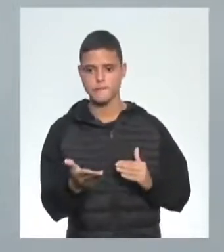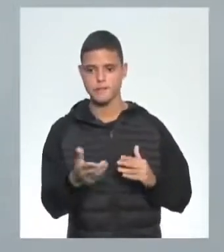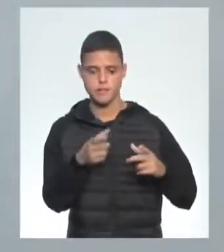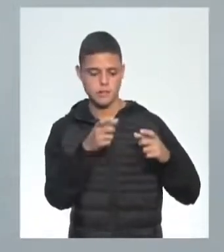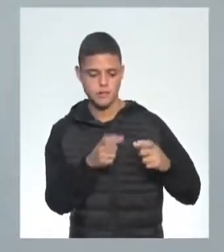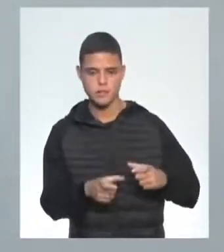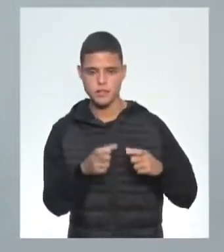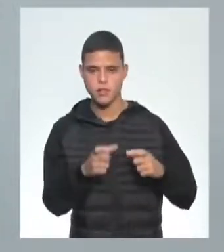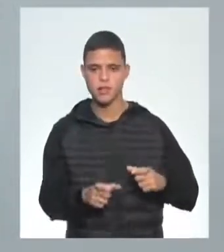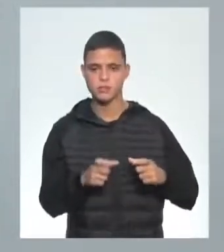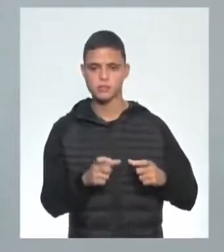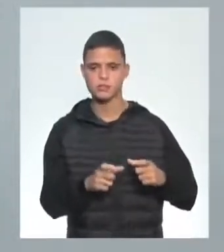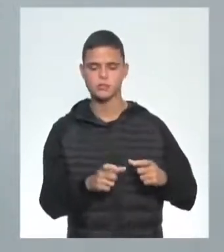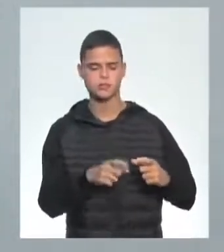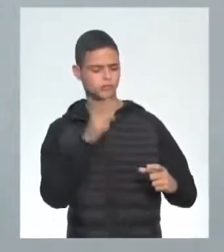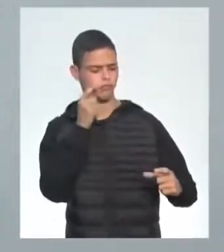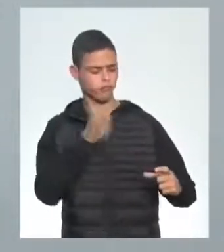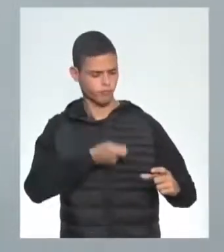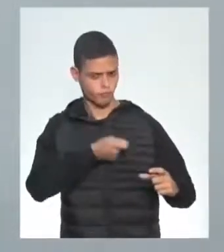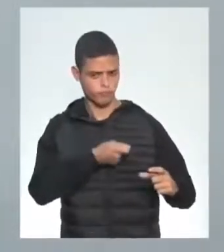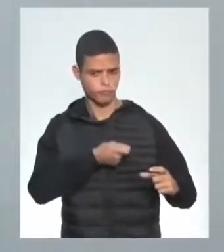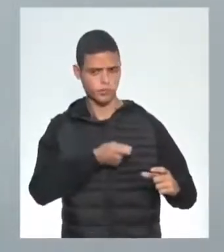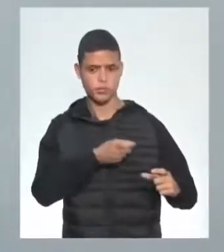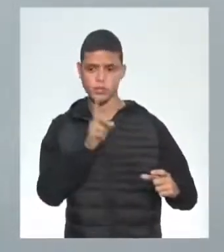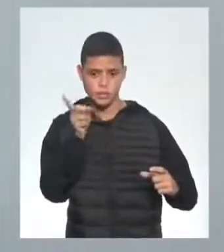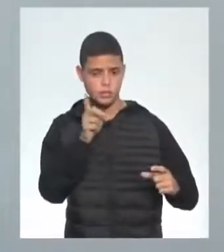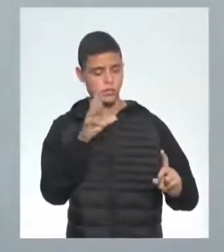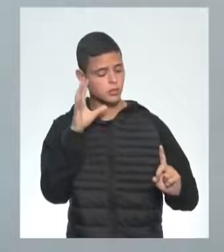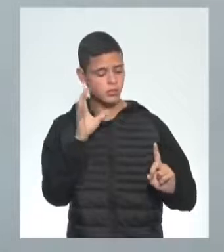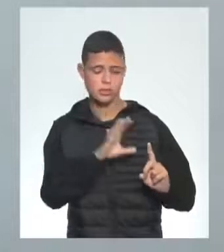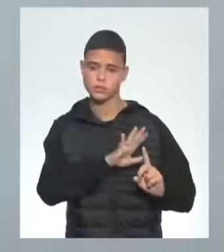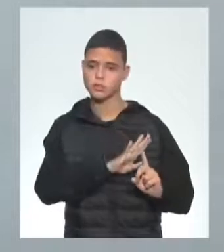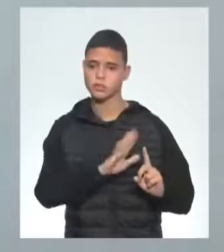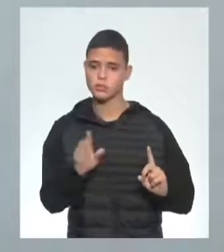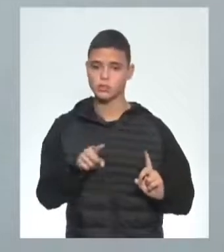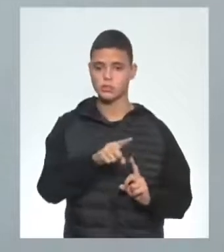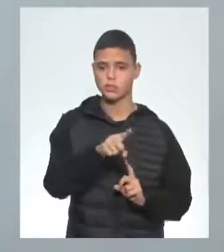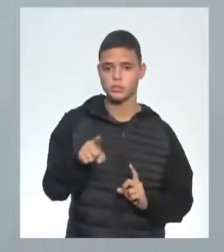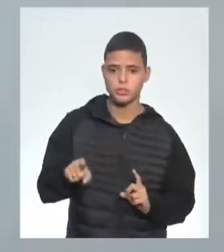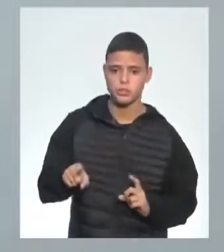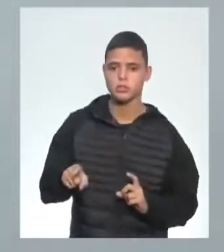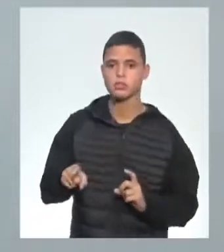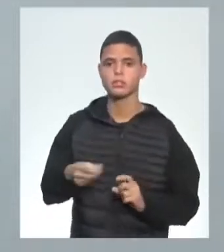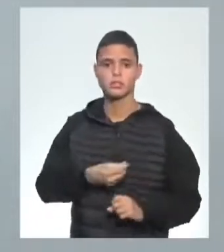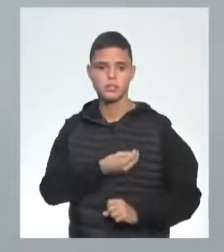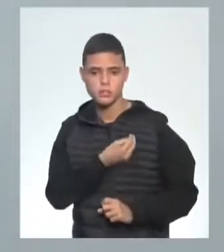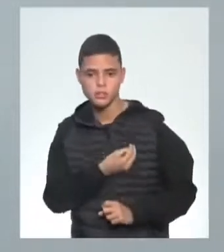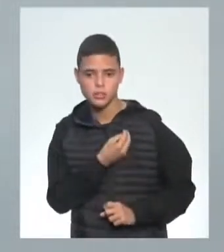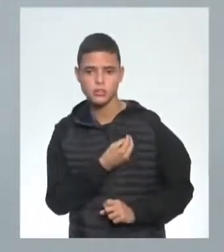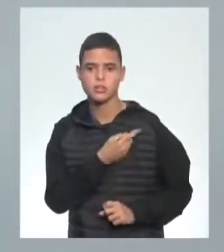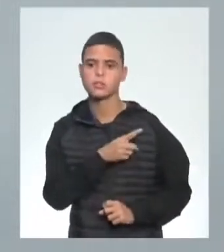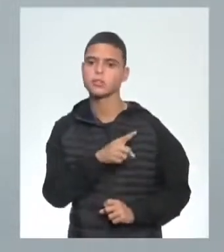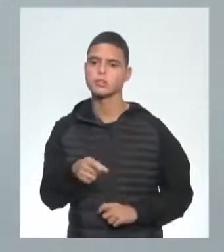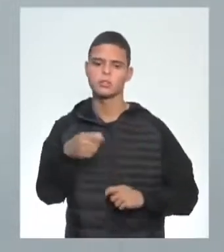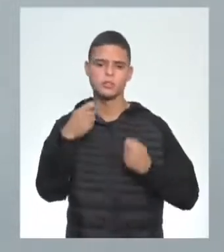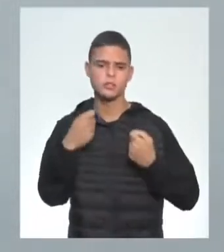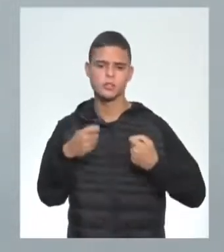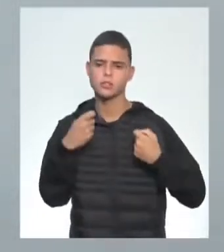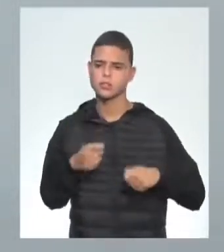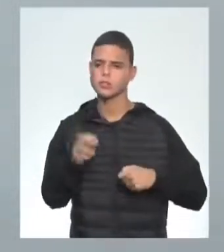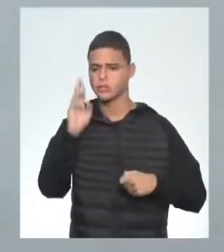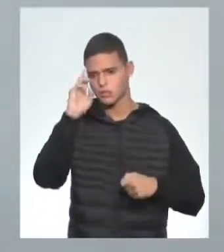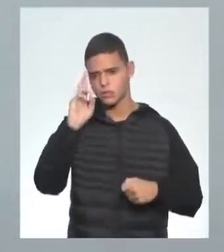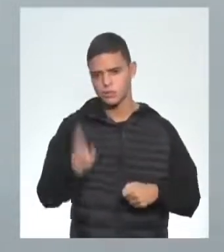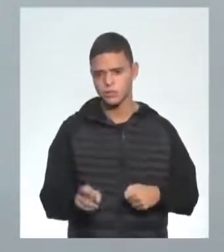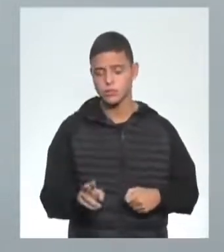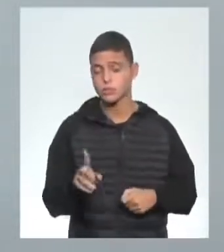não determina quem a gente é. Ele influencia, mas não é porque você vive em tal lugar que você tem que ser de determinado jeito, que é taxado